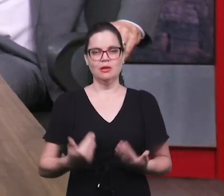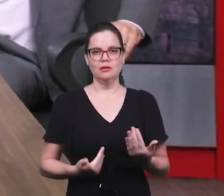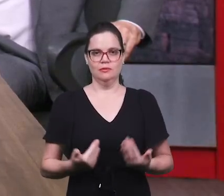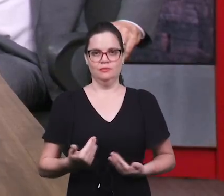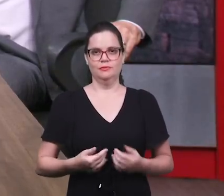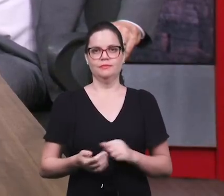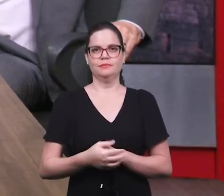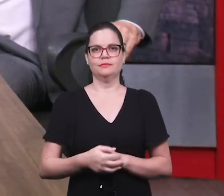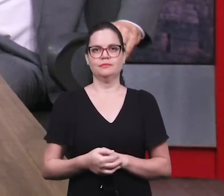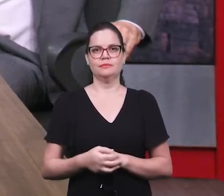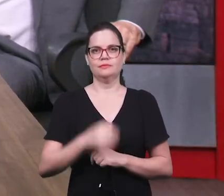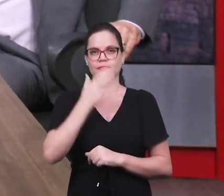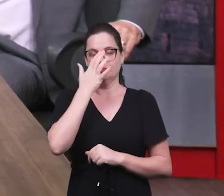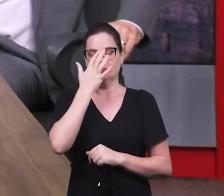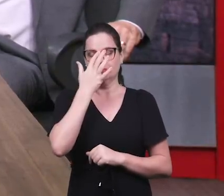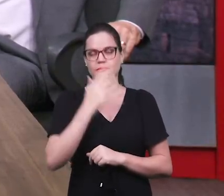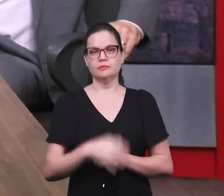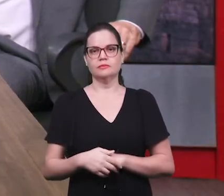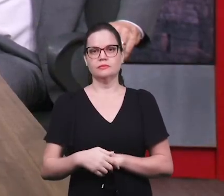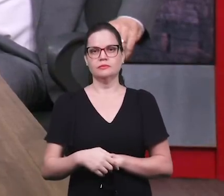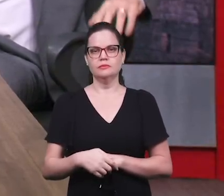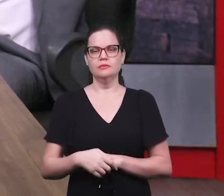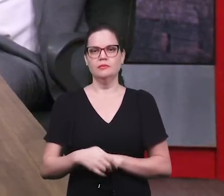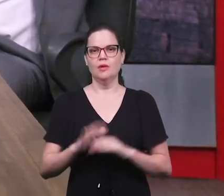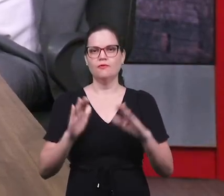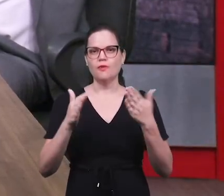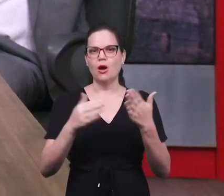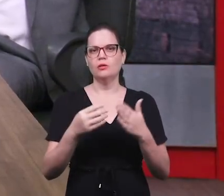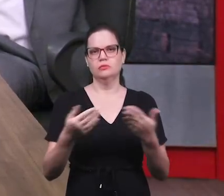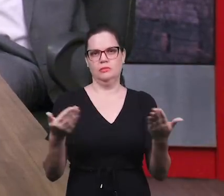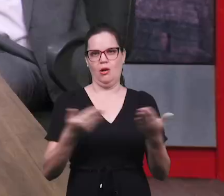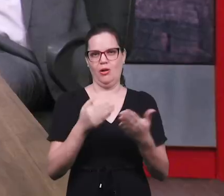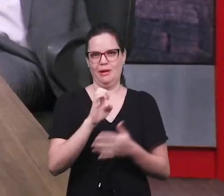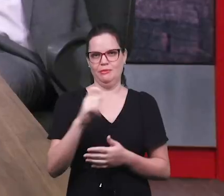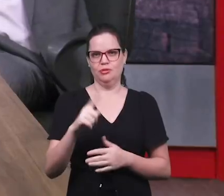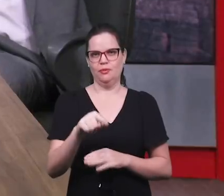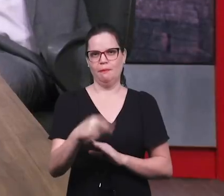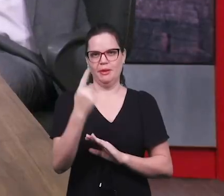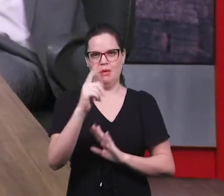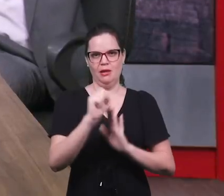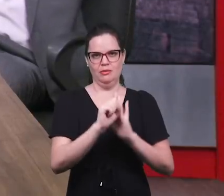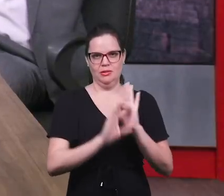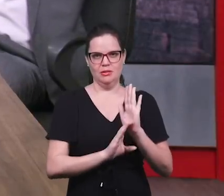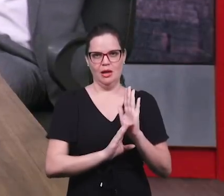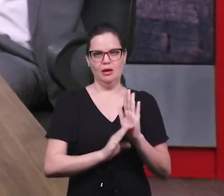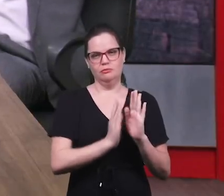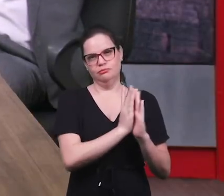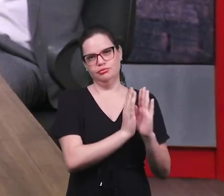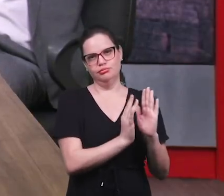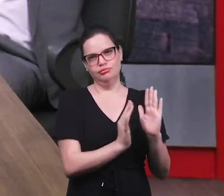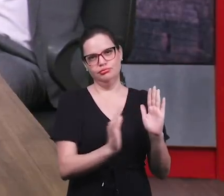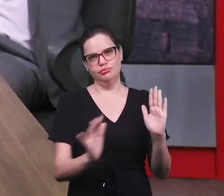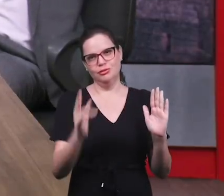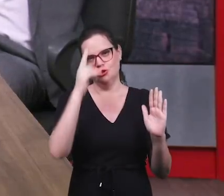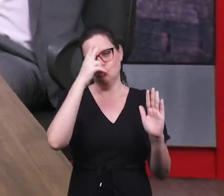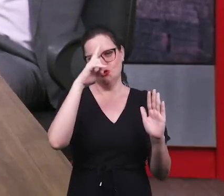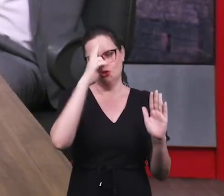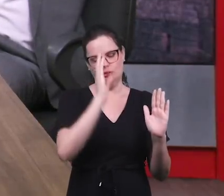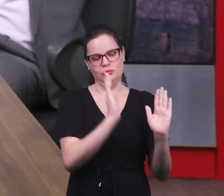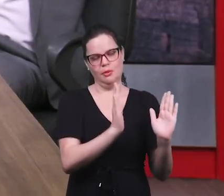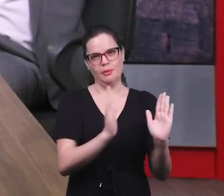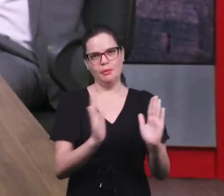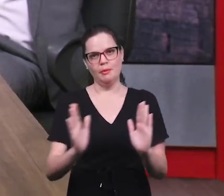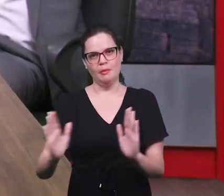por foco o primeiro século, mas nós avançamos na história porque